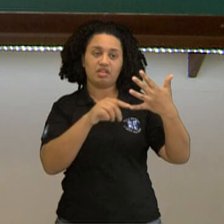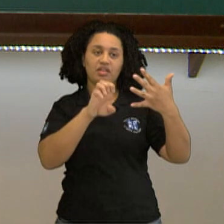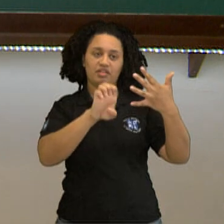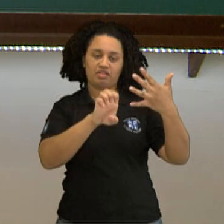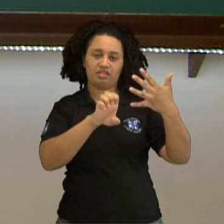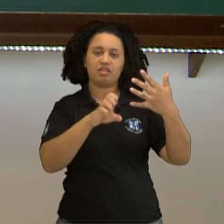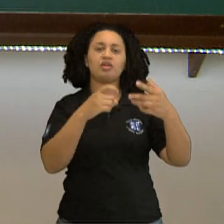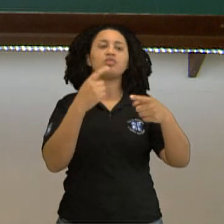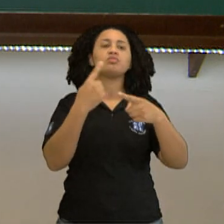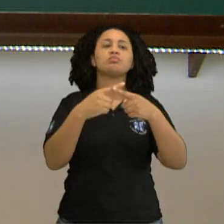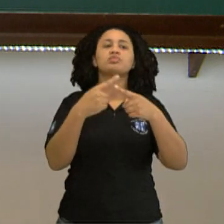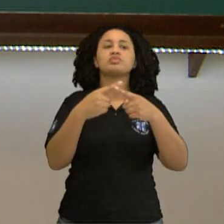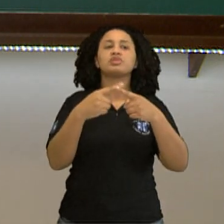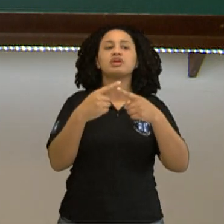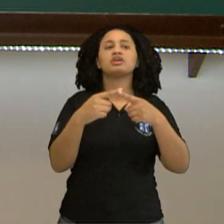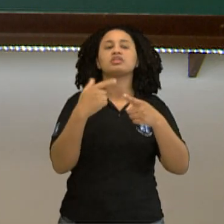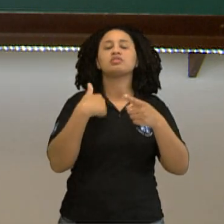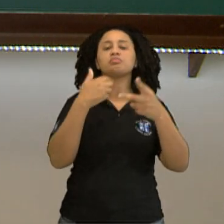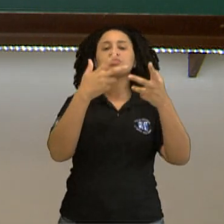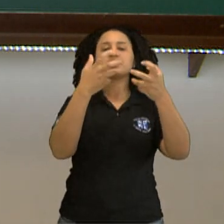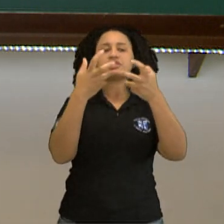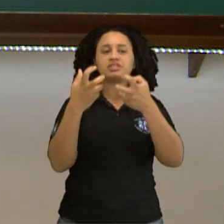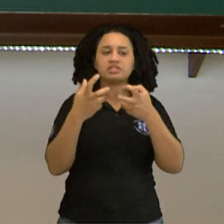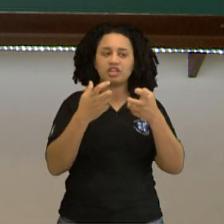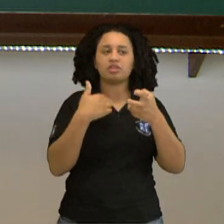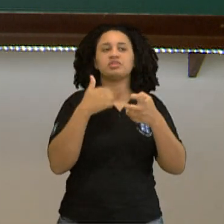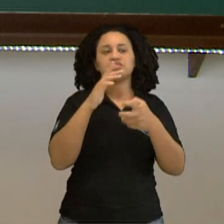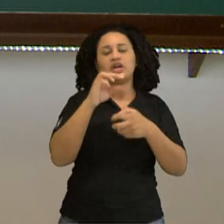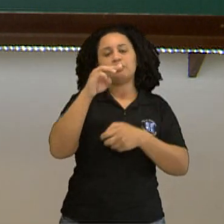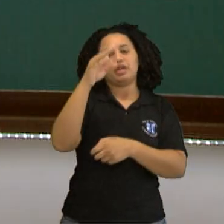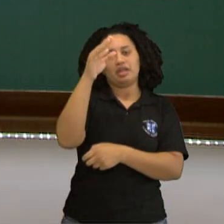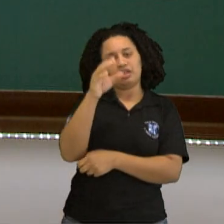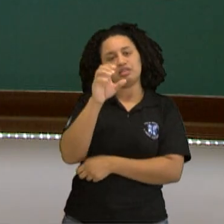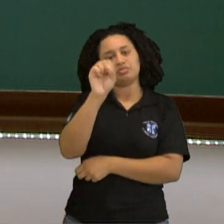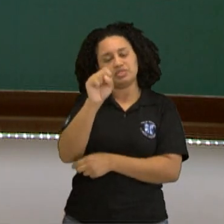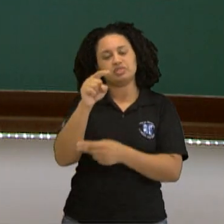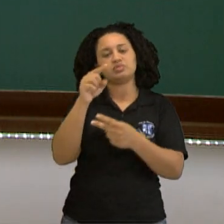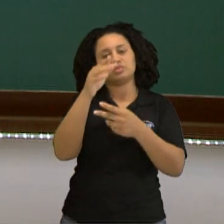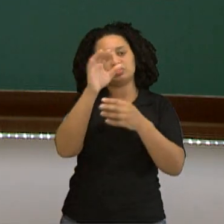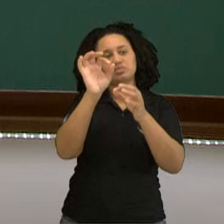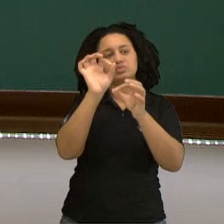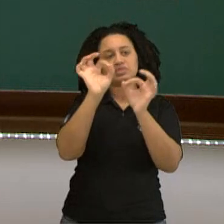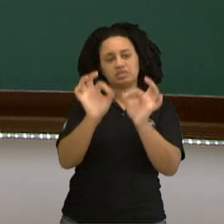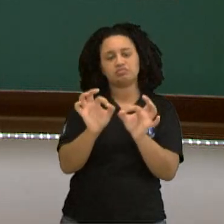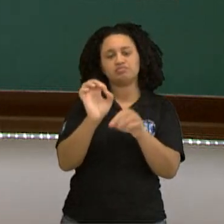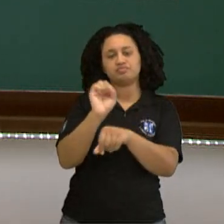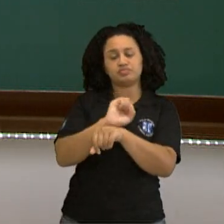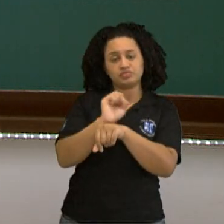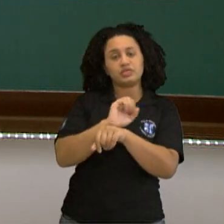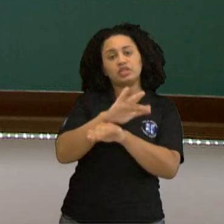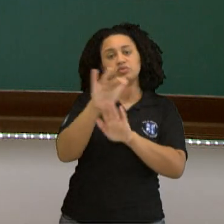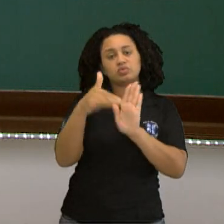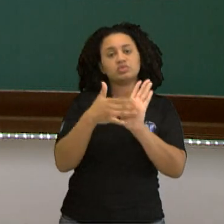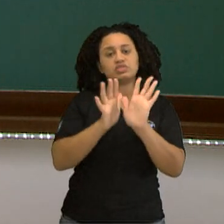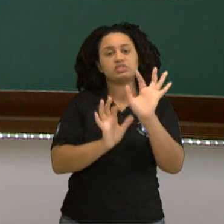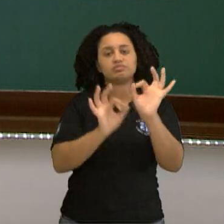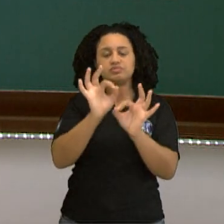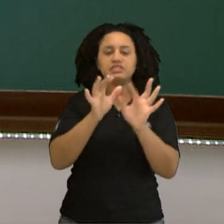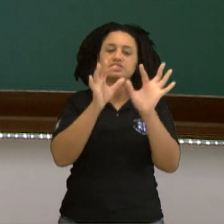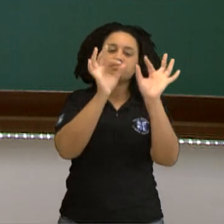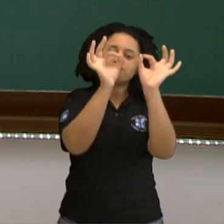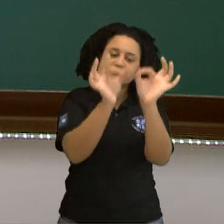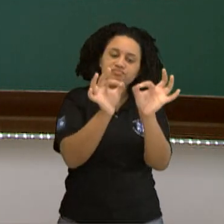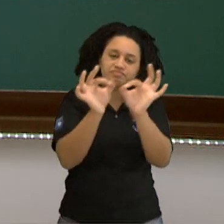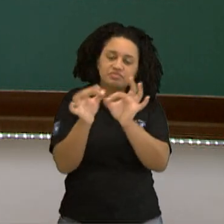quadrado porque vejam que as unidades estão casando, metro por segundo, segundo, ou seja, todo mundo está em casa,